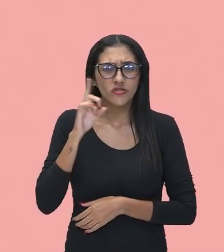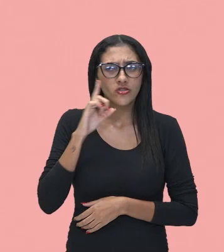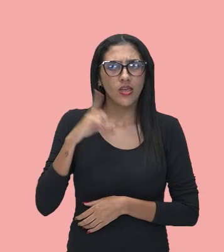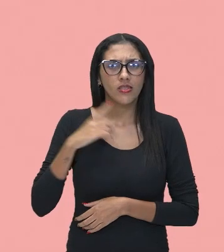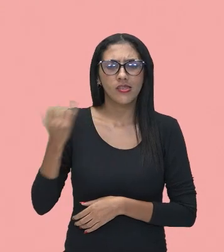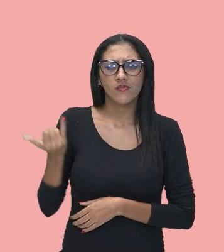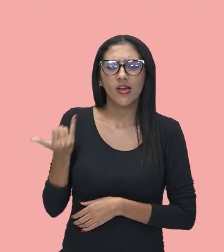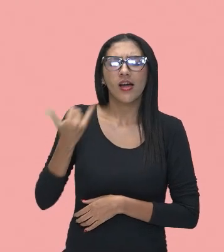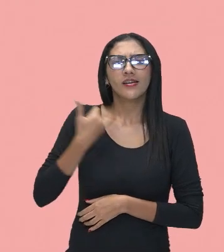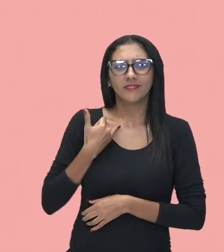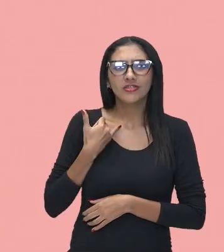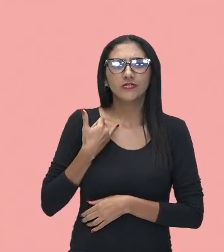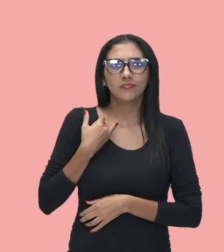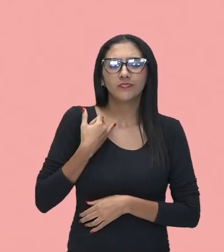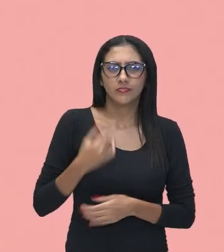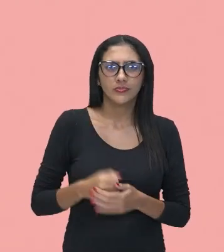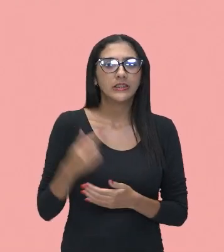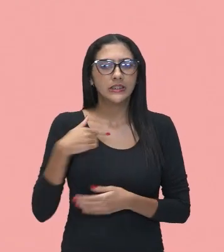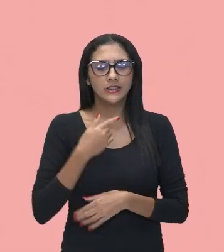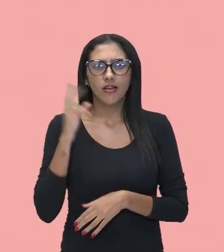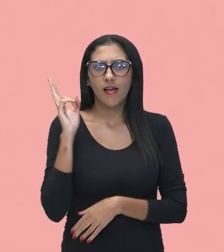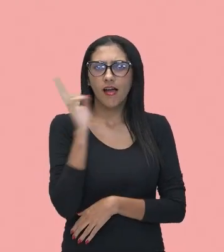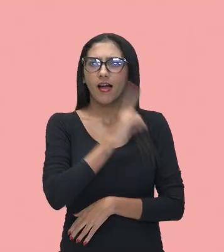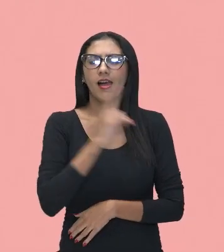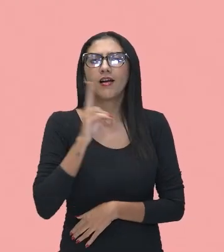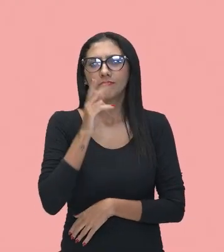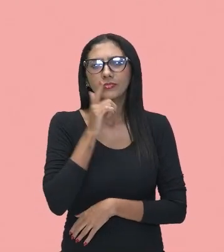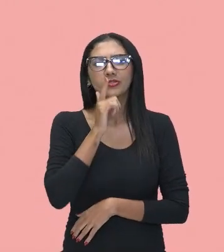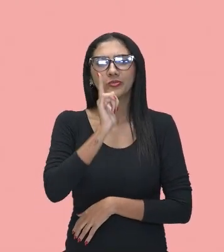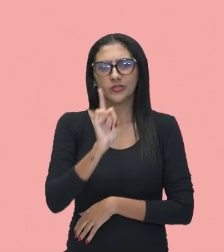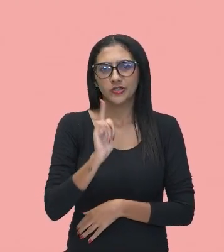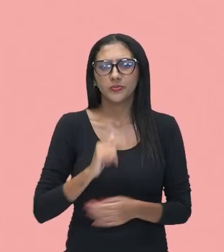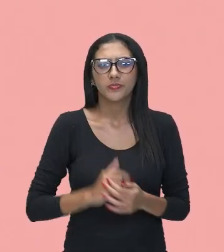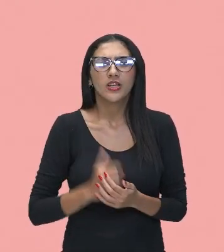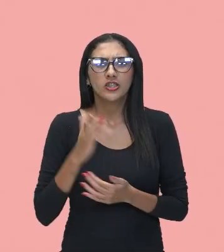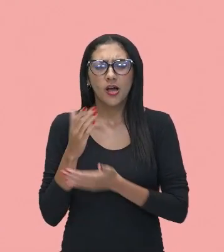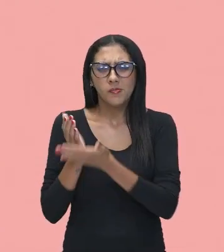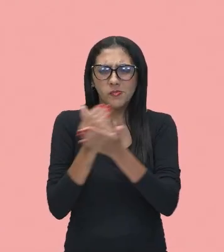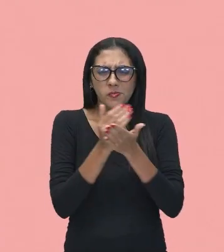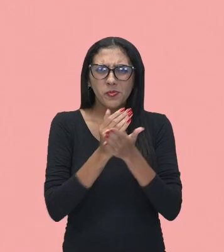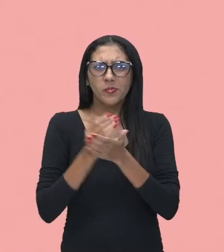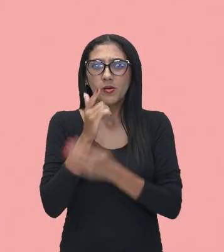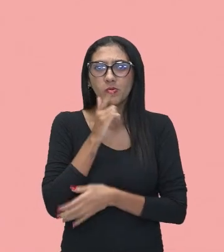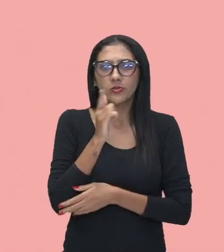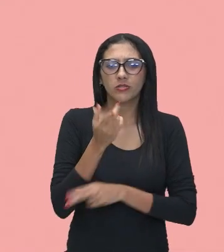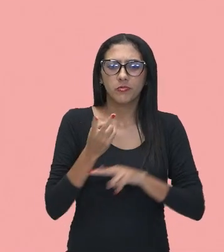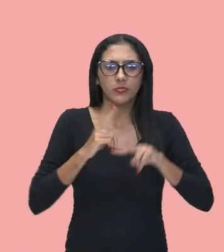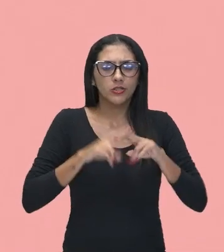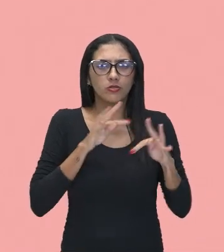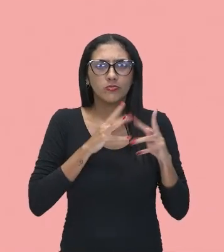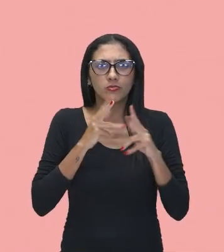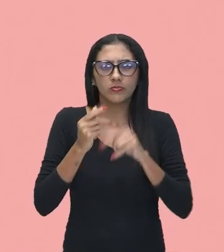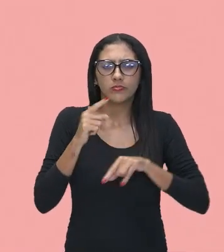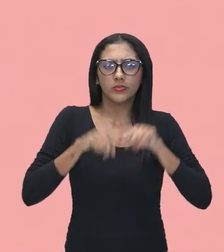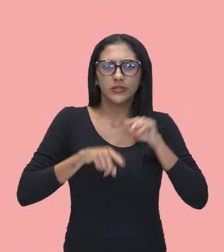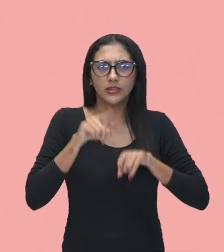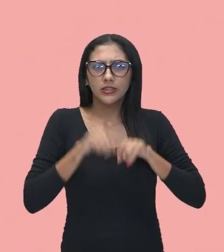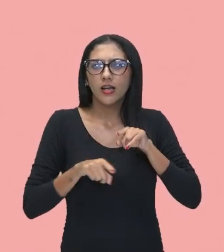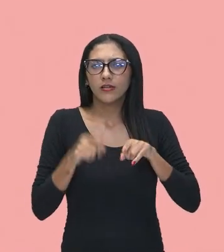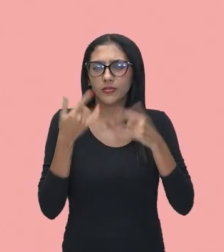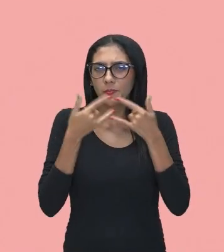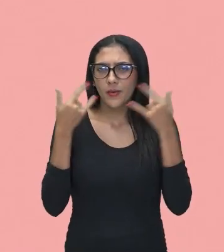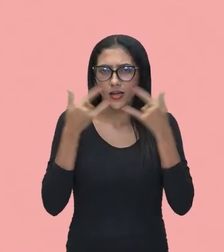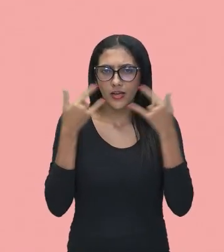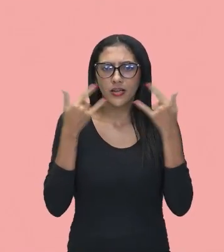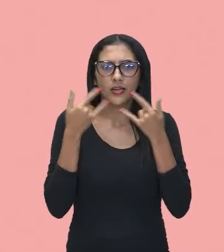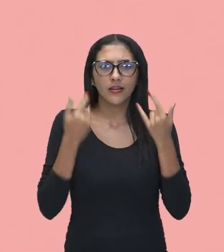Felizmente, conseguimos agir rápido. 1/3 delas causariam um grande estrago na sociedade brasileira. Mais de